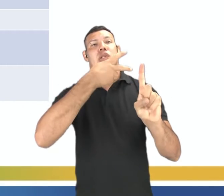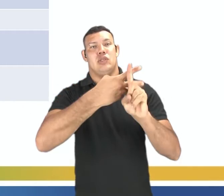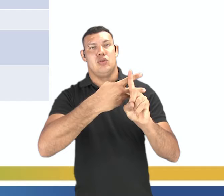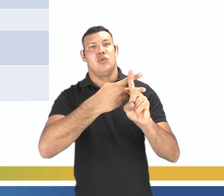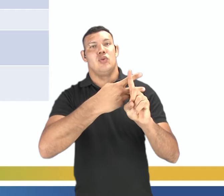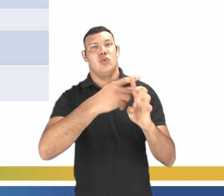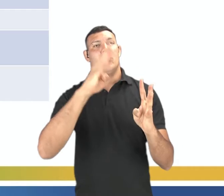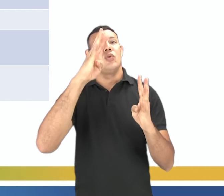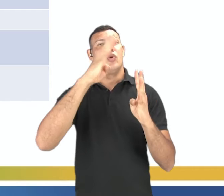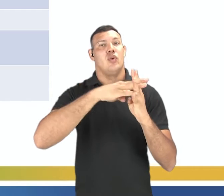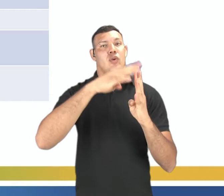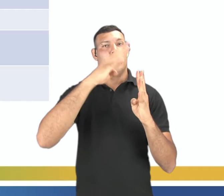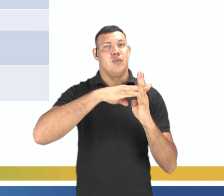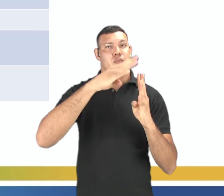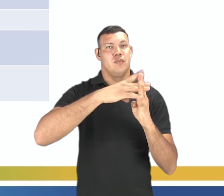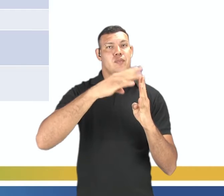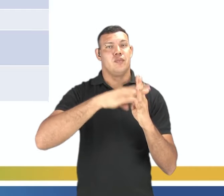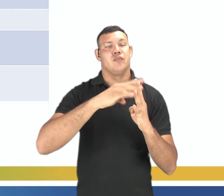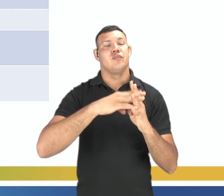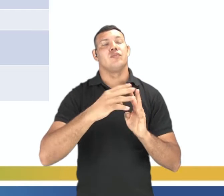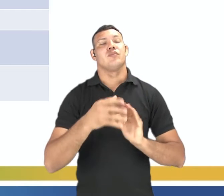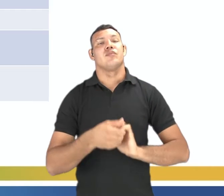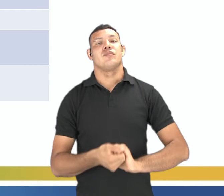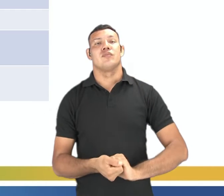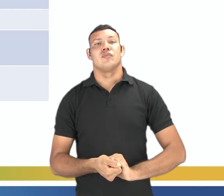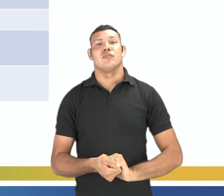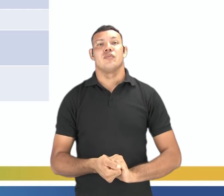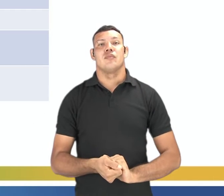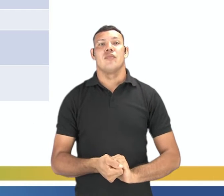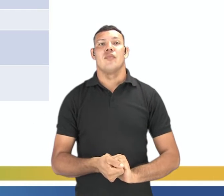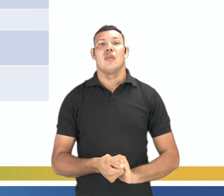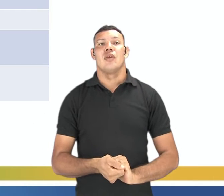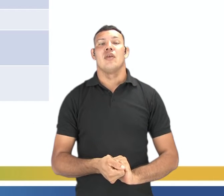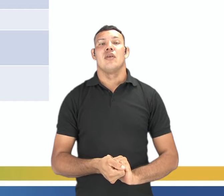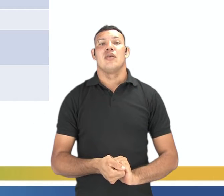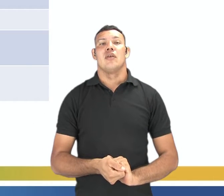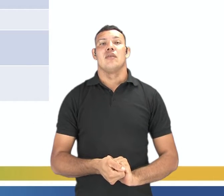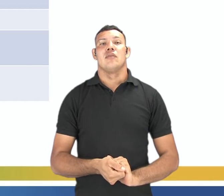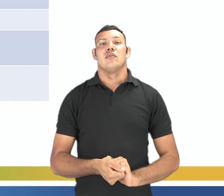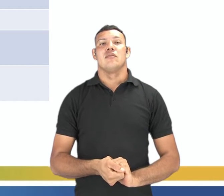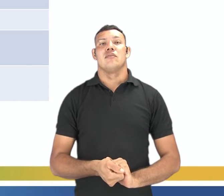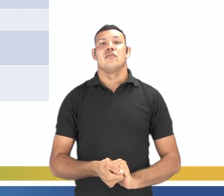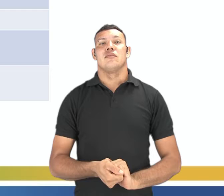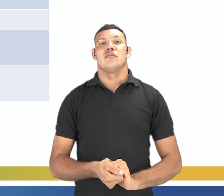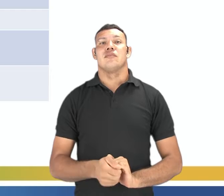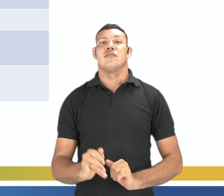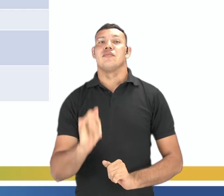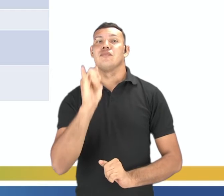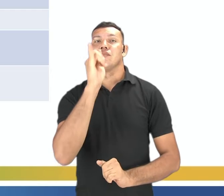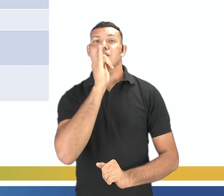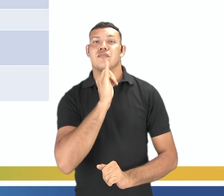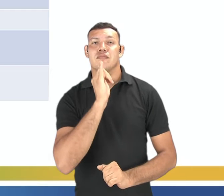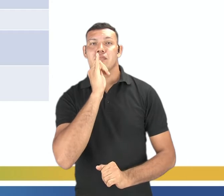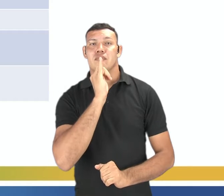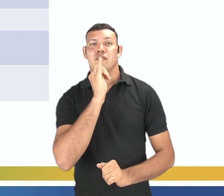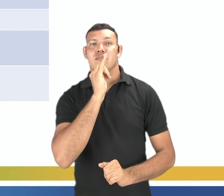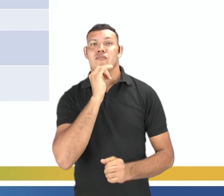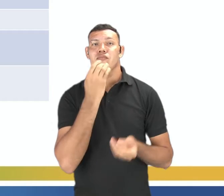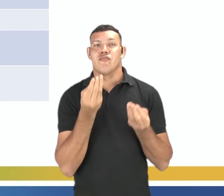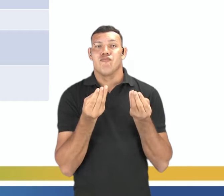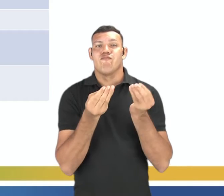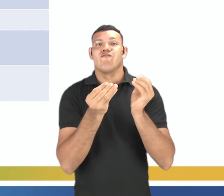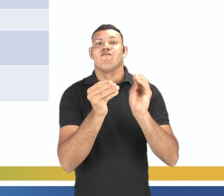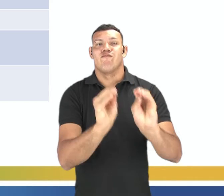adjetivo terminar com, respectivamente, consoante, vogal, consoante, nós dobramos a última consoante e acrescentamos